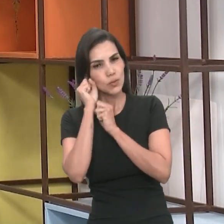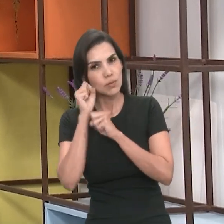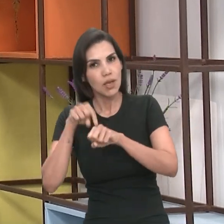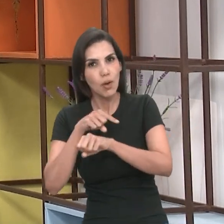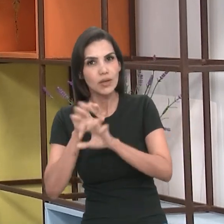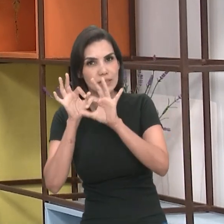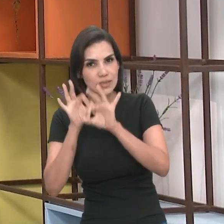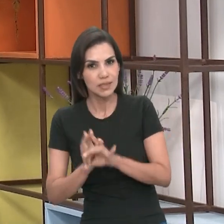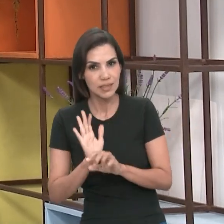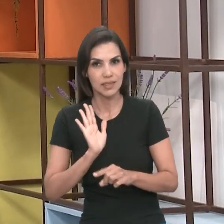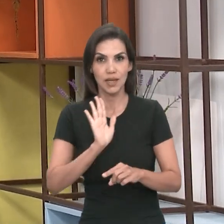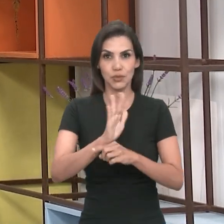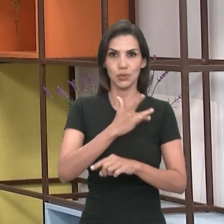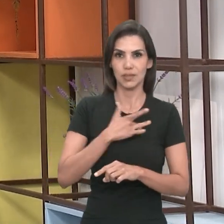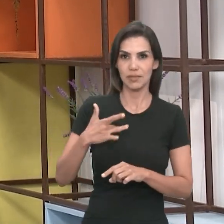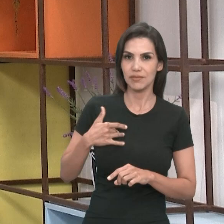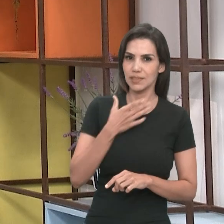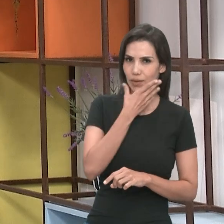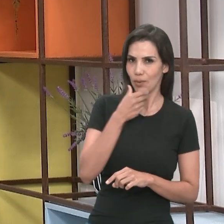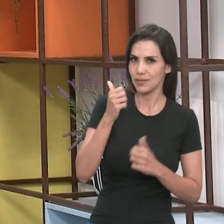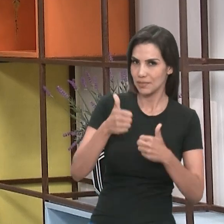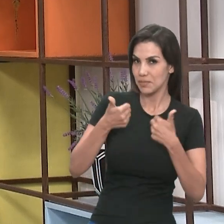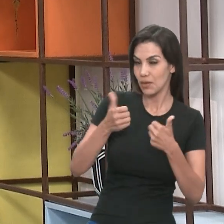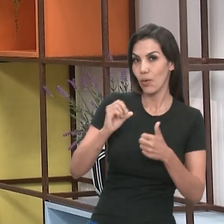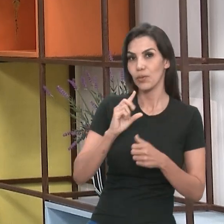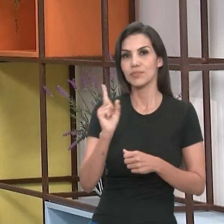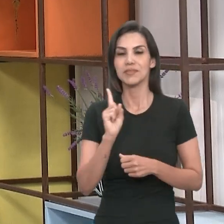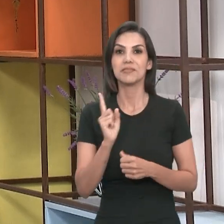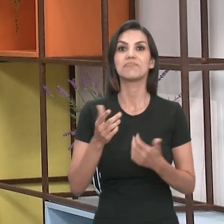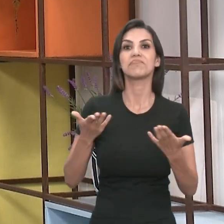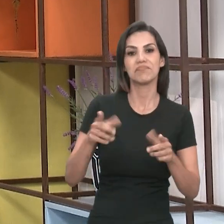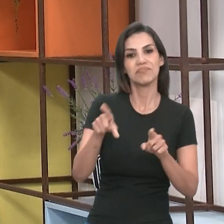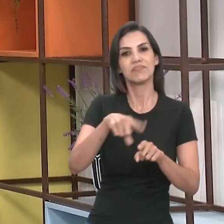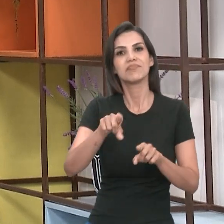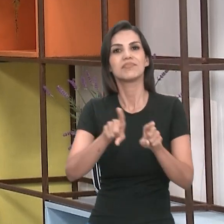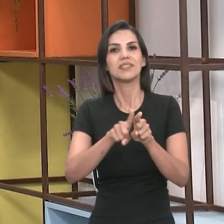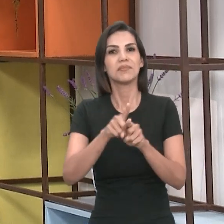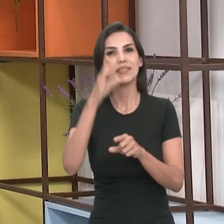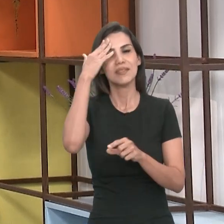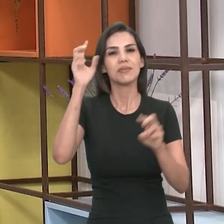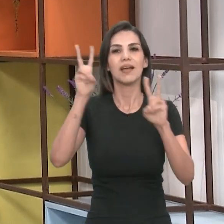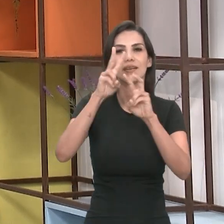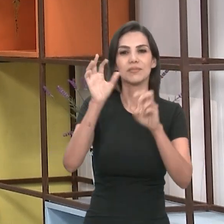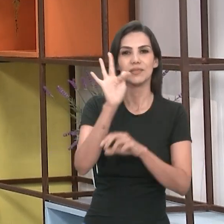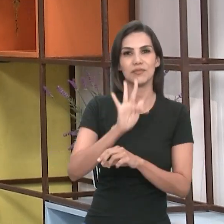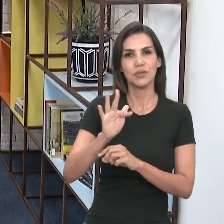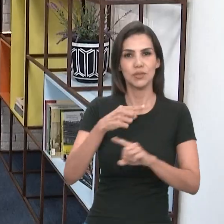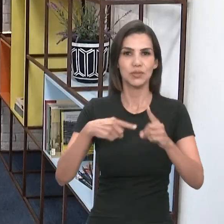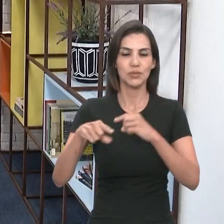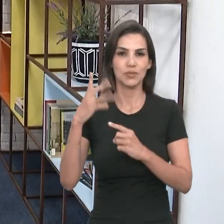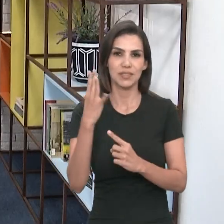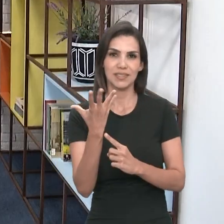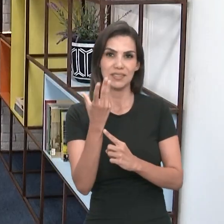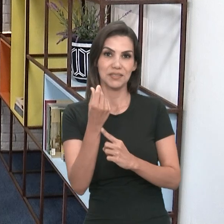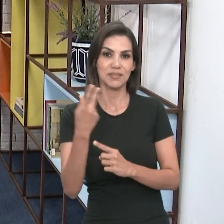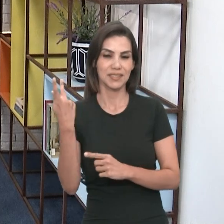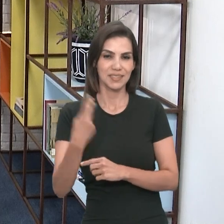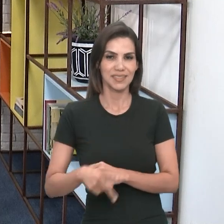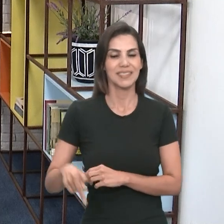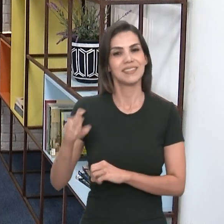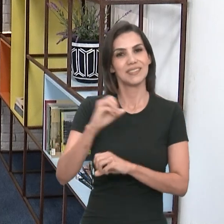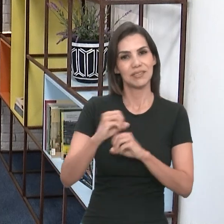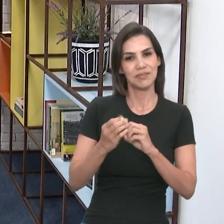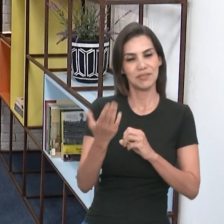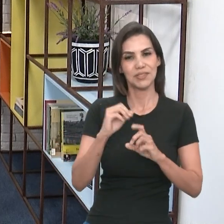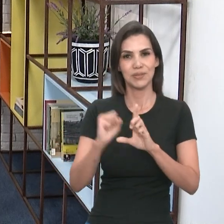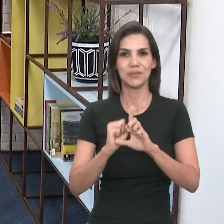vida? Você também vai conhecer um pouco da Escola de Música e Artes Cênicas da UFG. Então fique com a gente porque o Mundo